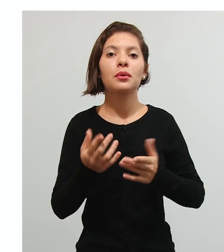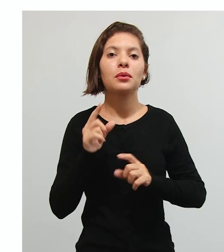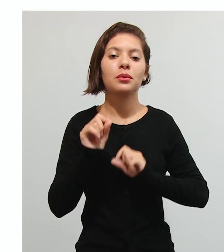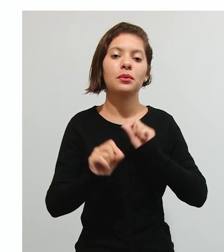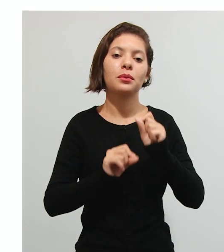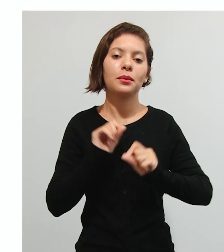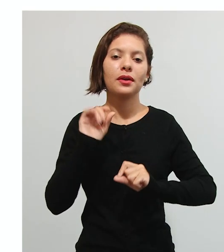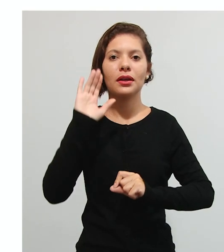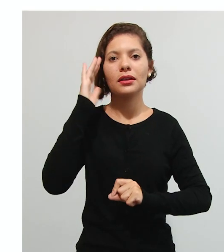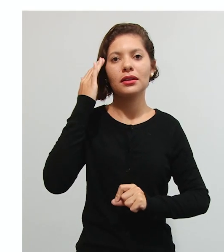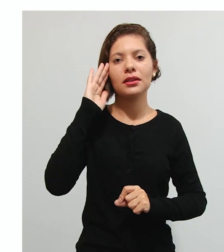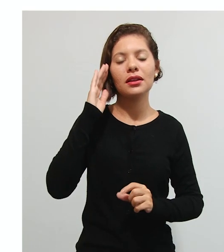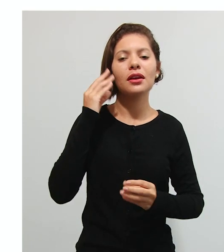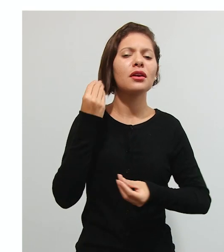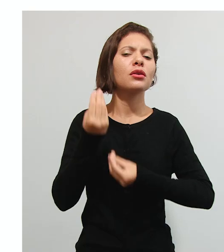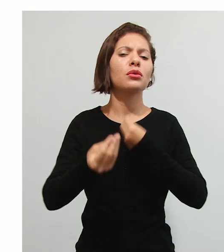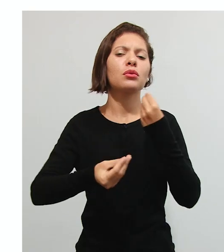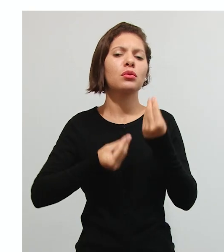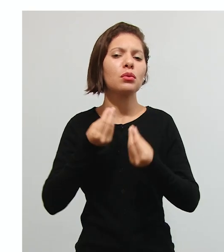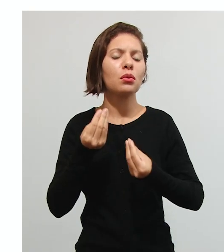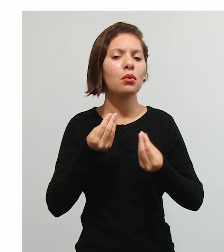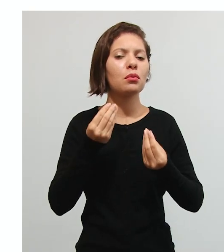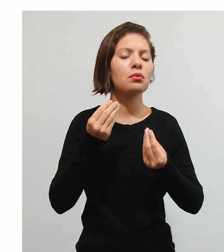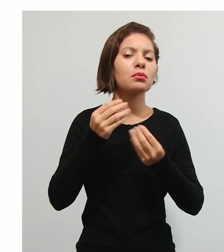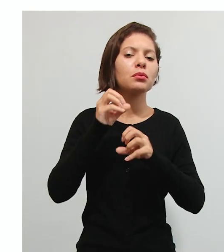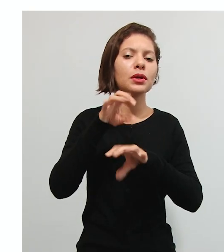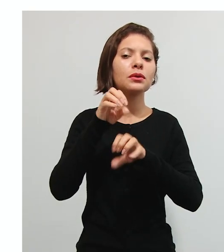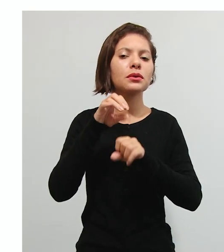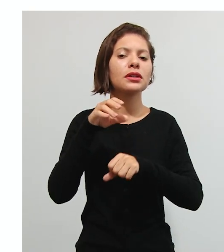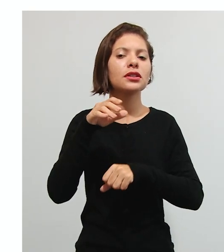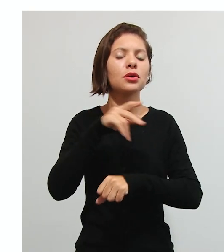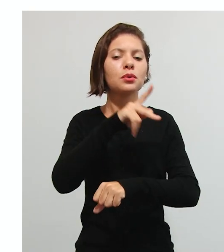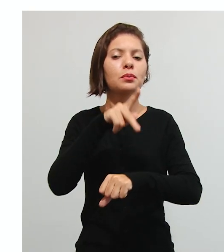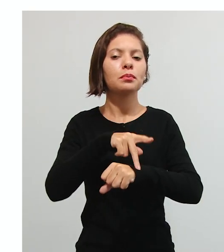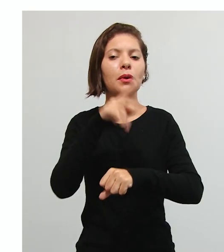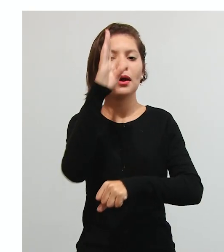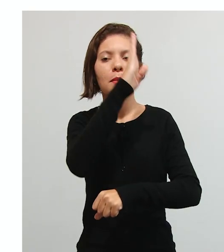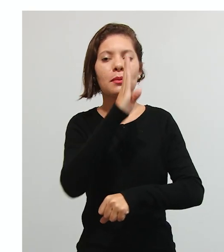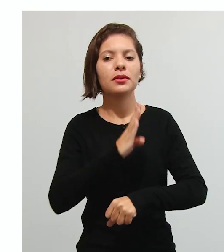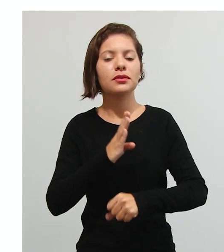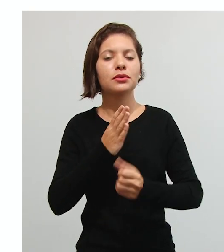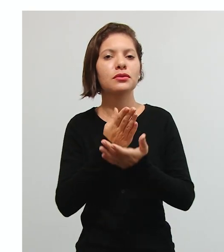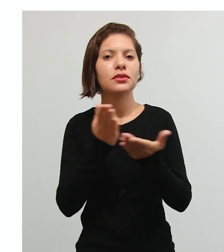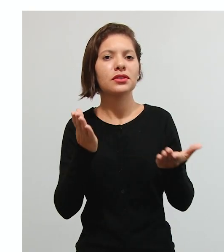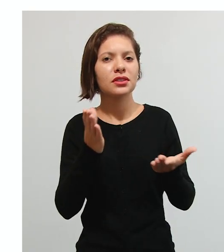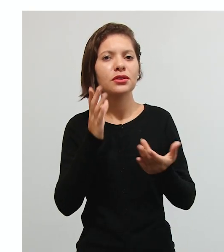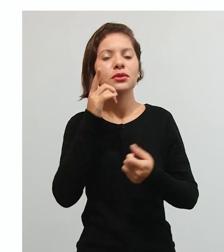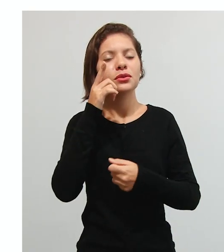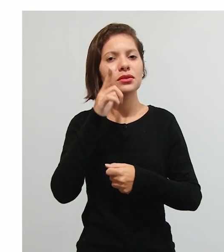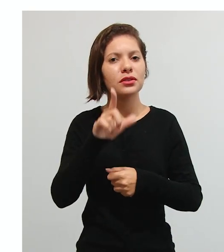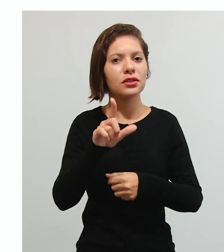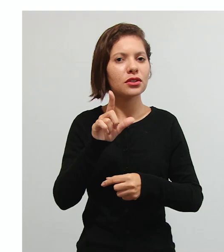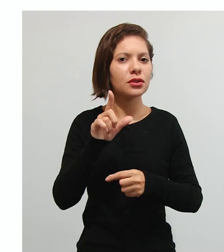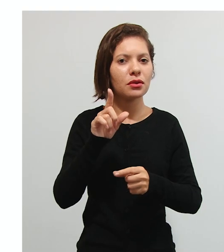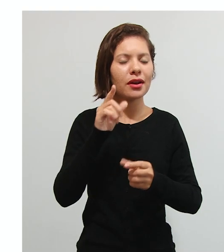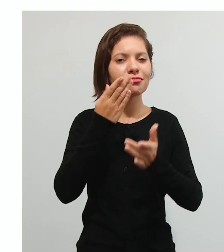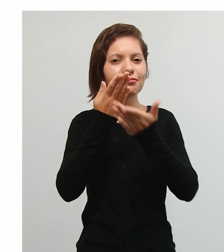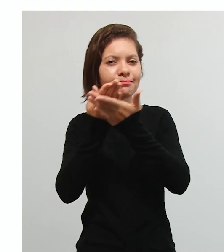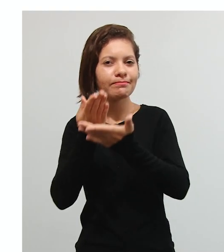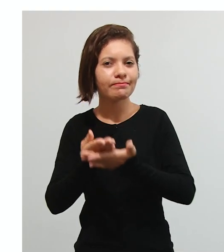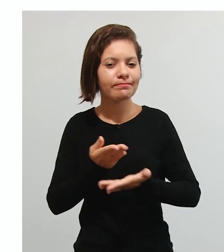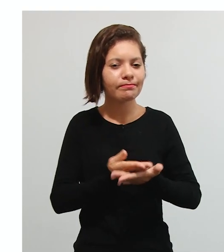Agora a gente vai para a parte de entender como se divide a educação no Brasil. Não sei se vocês já conseguiram dar